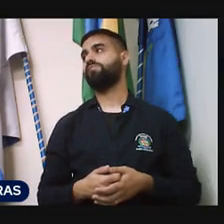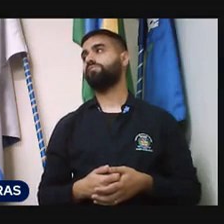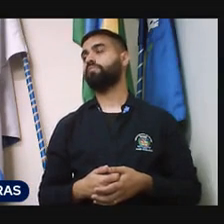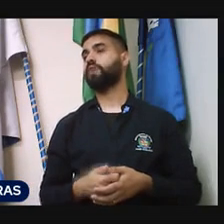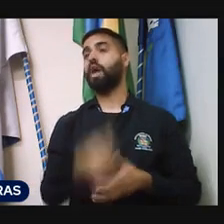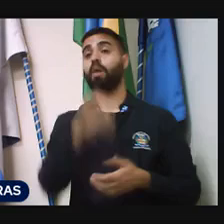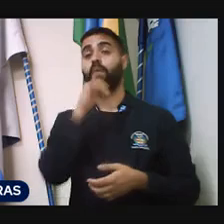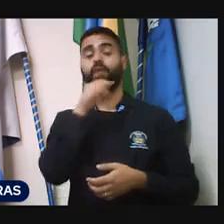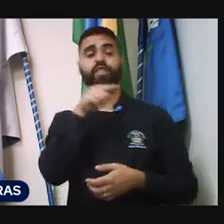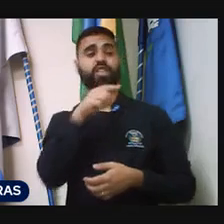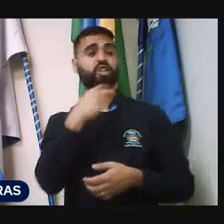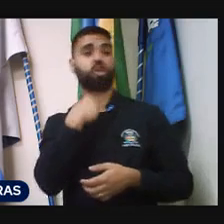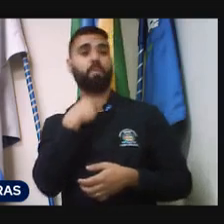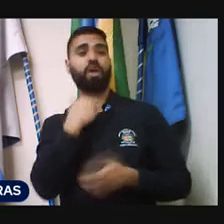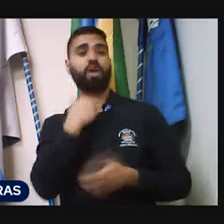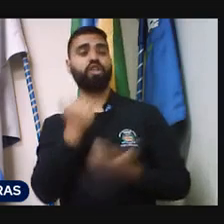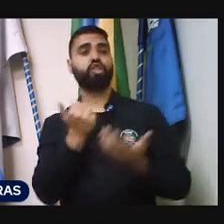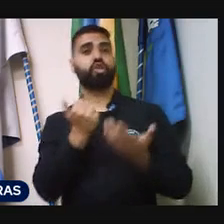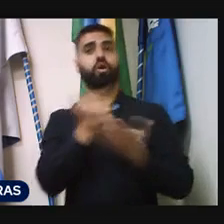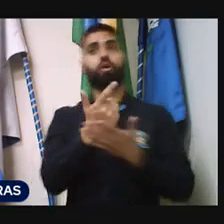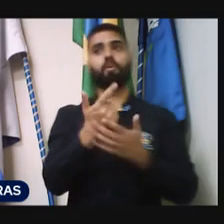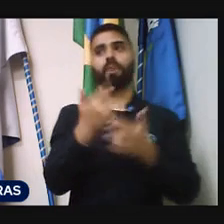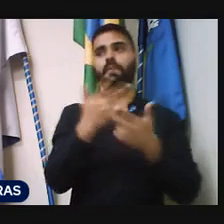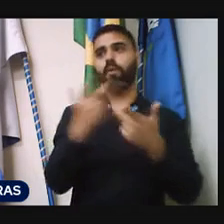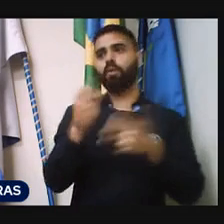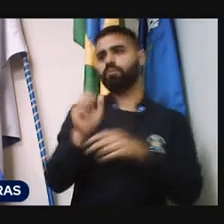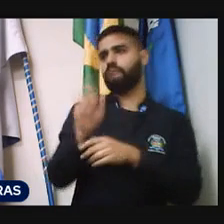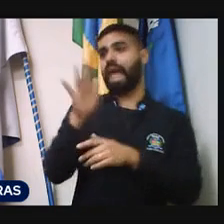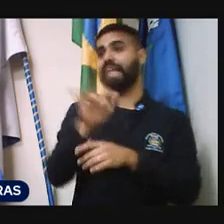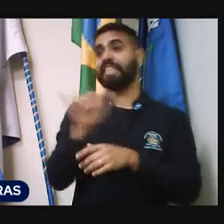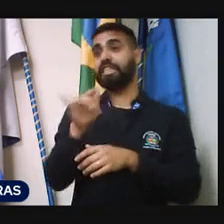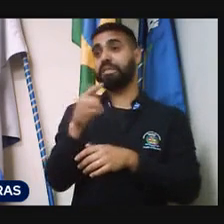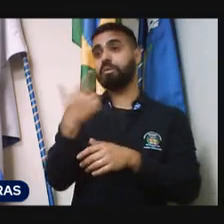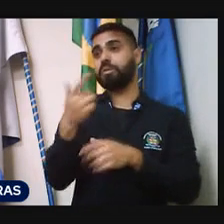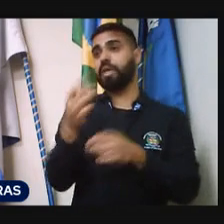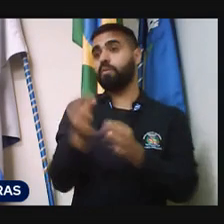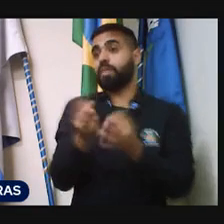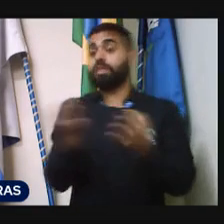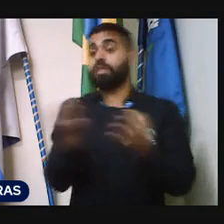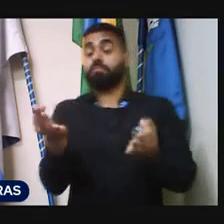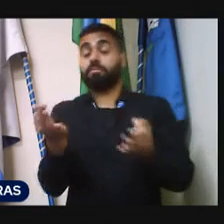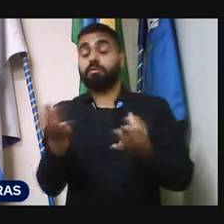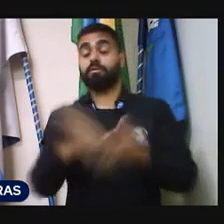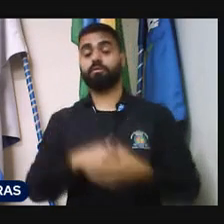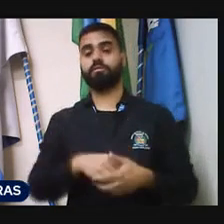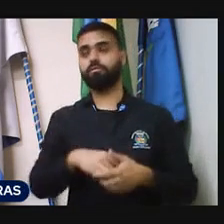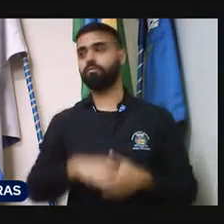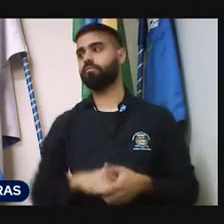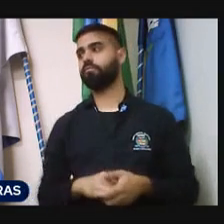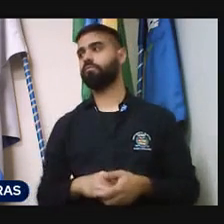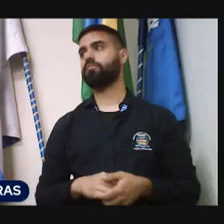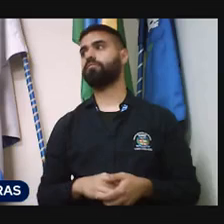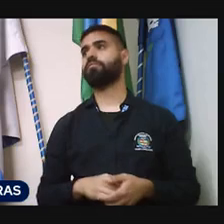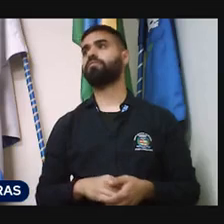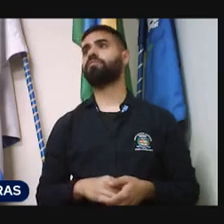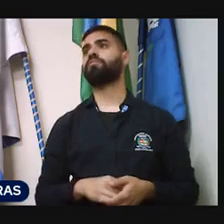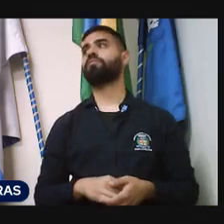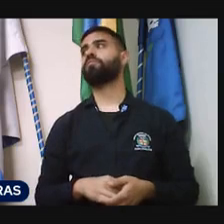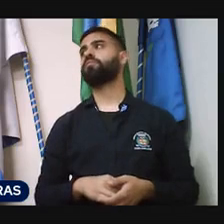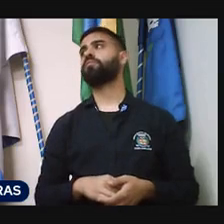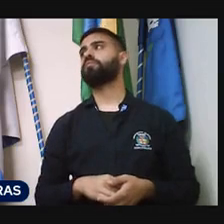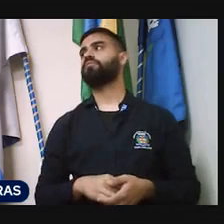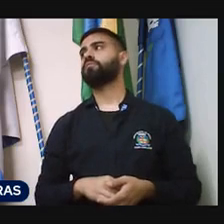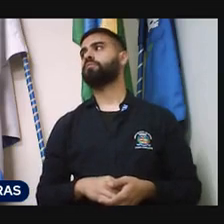e se você não tem o feijão com arroz amor é bom então como